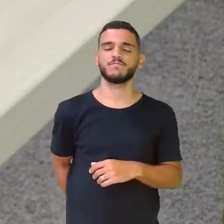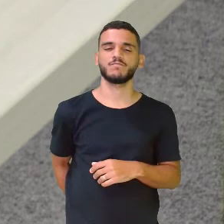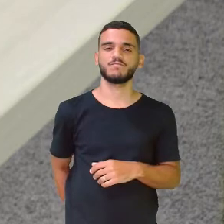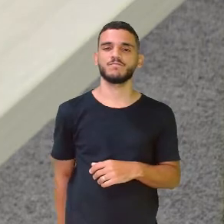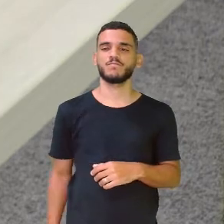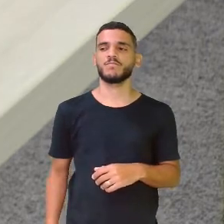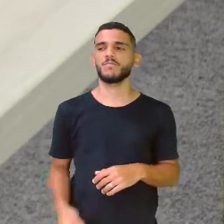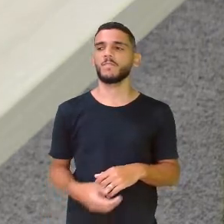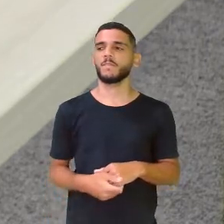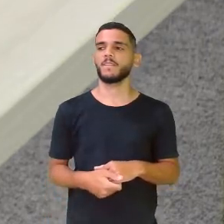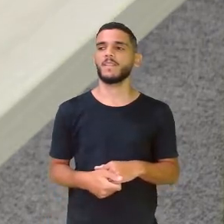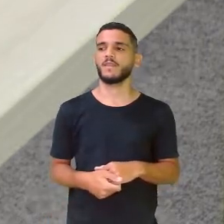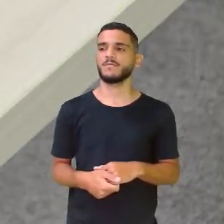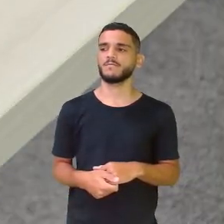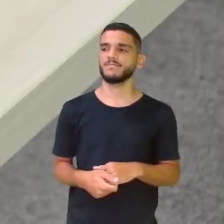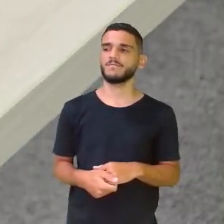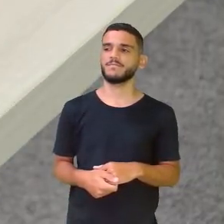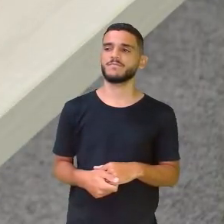é 0,25?